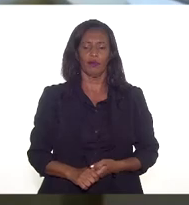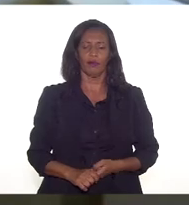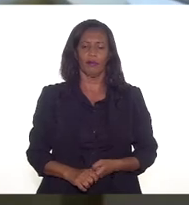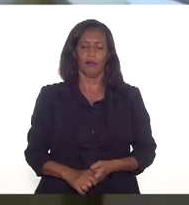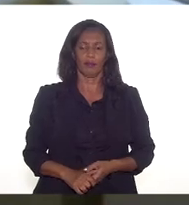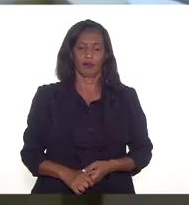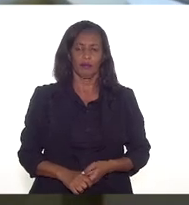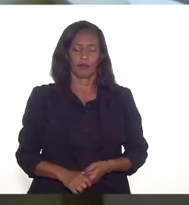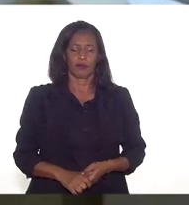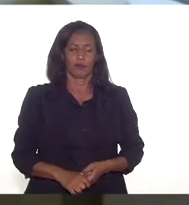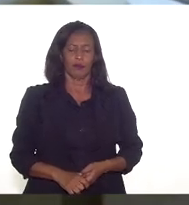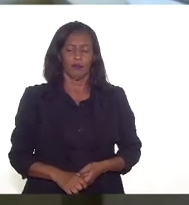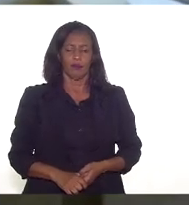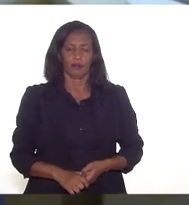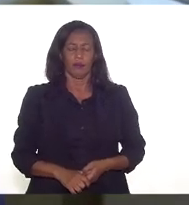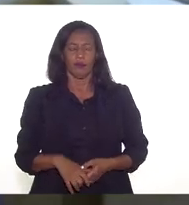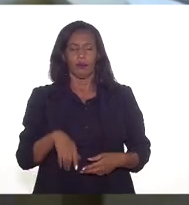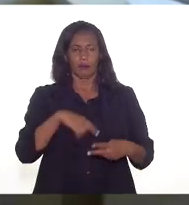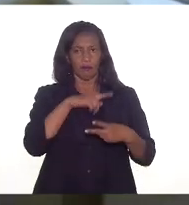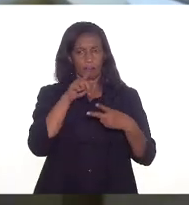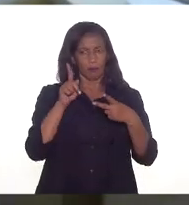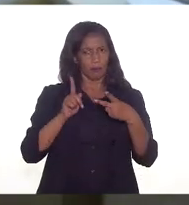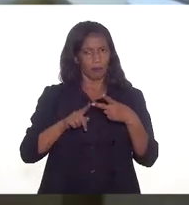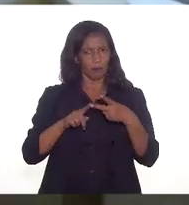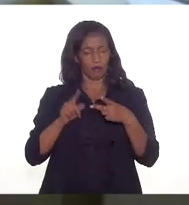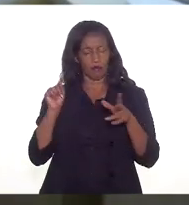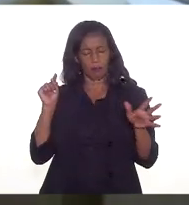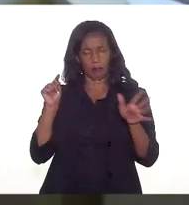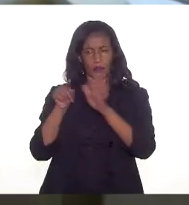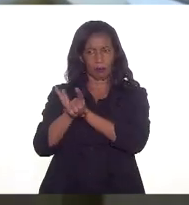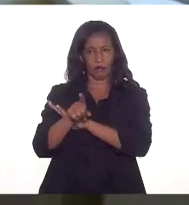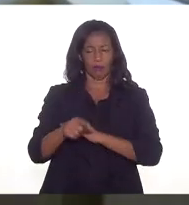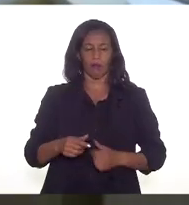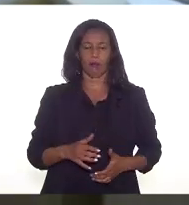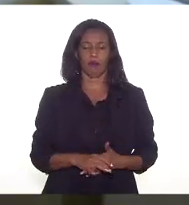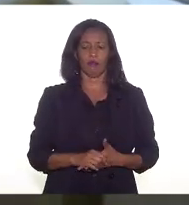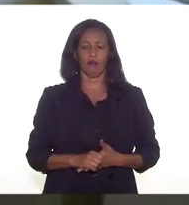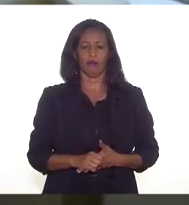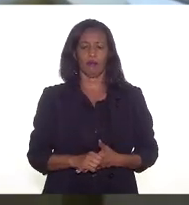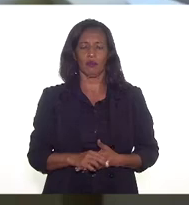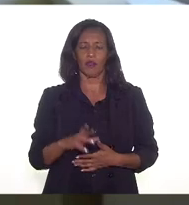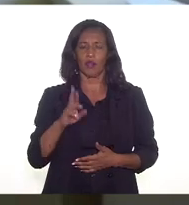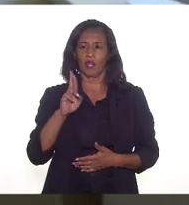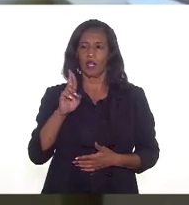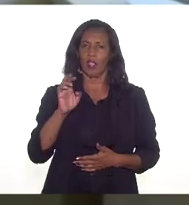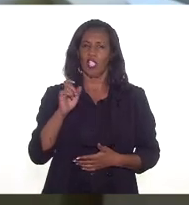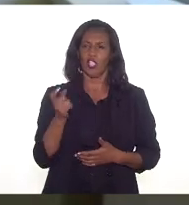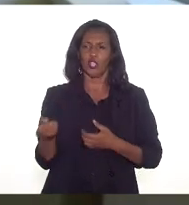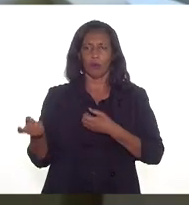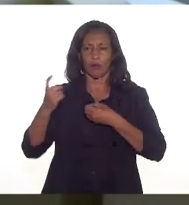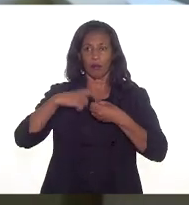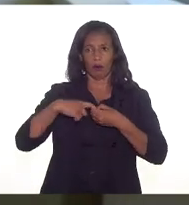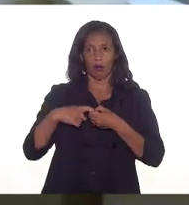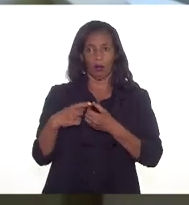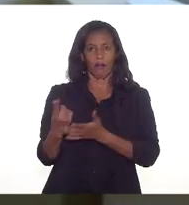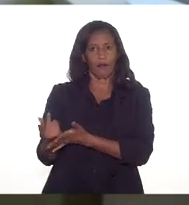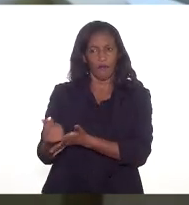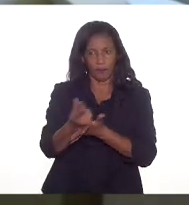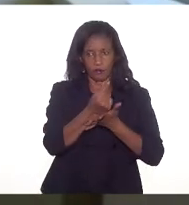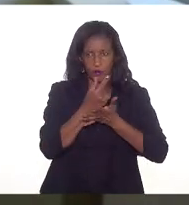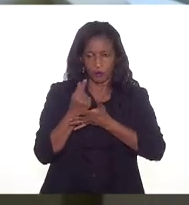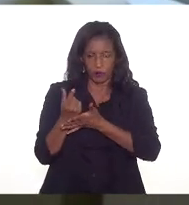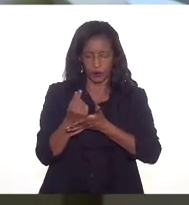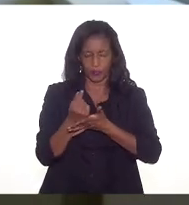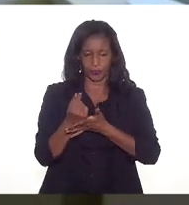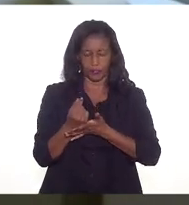questão diz respeito ao regime de recuperação fiscal.